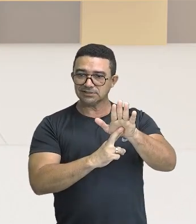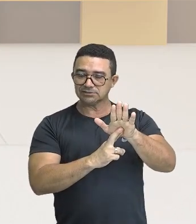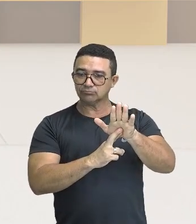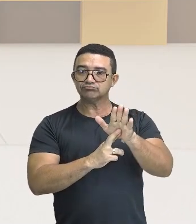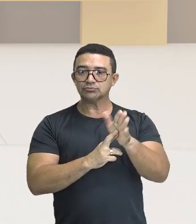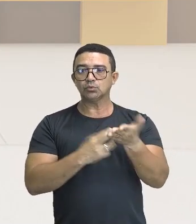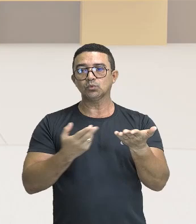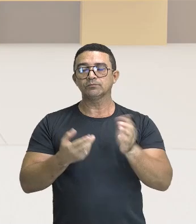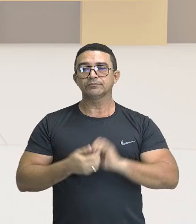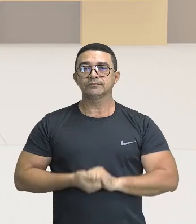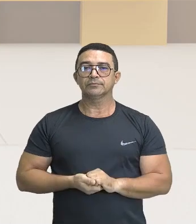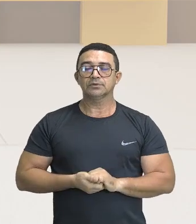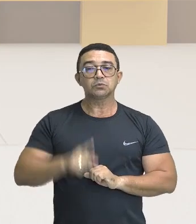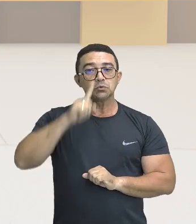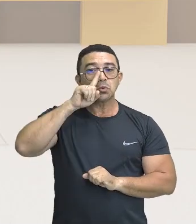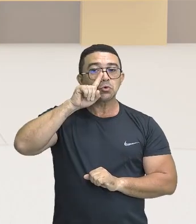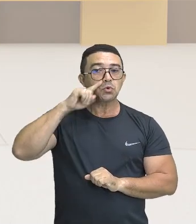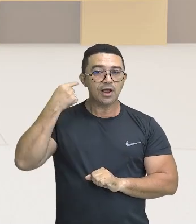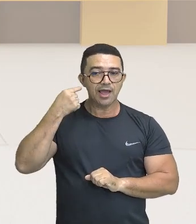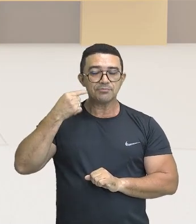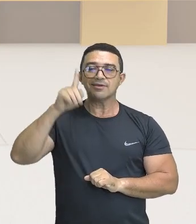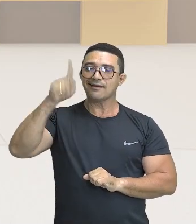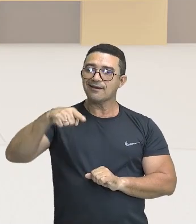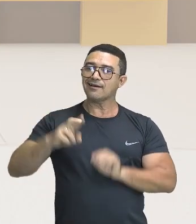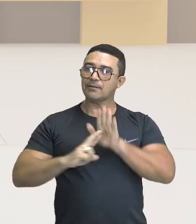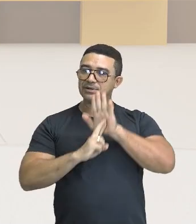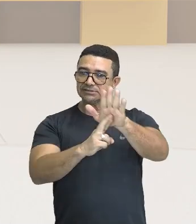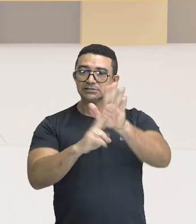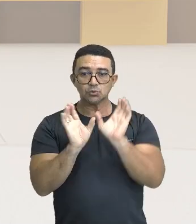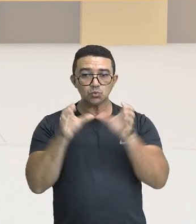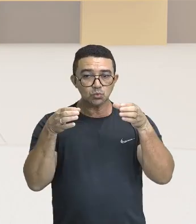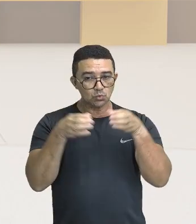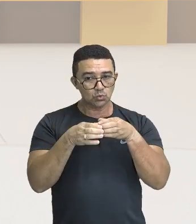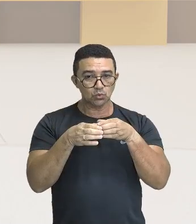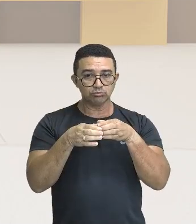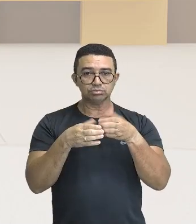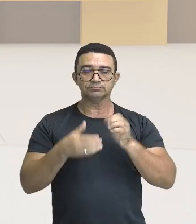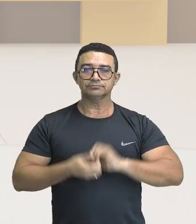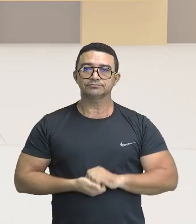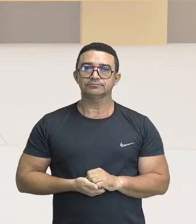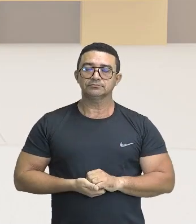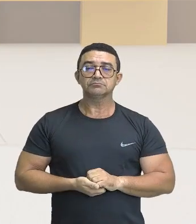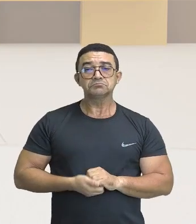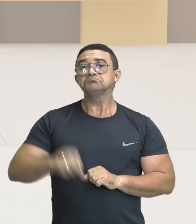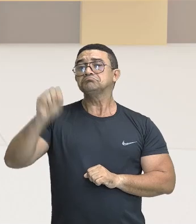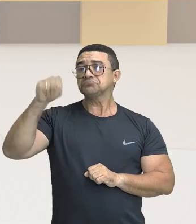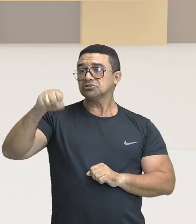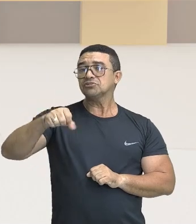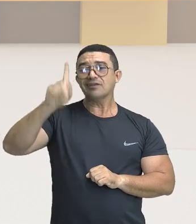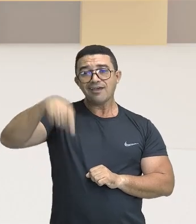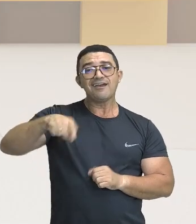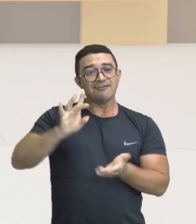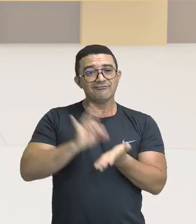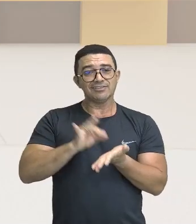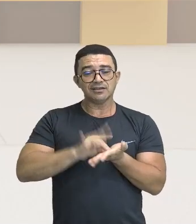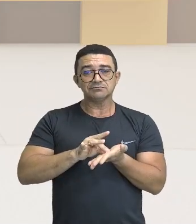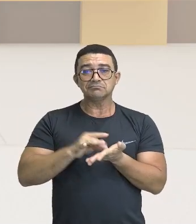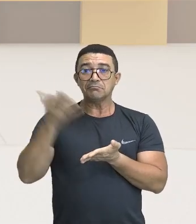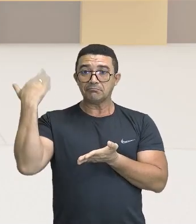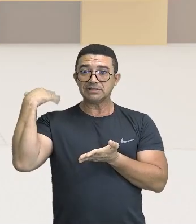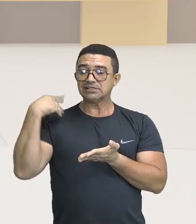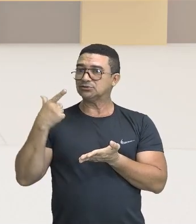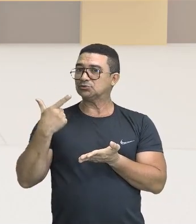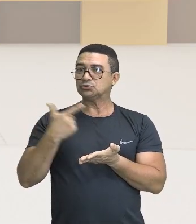para Durkheim seria representação coletiva. É isso mesmo, professor? É isso mesmo, porque, por exemplo, naquele tempo não